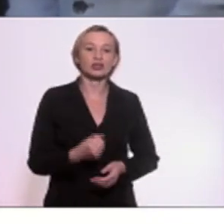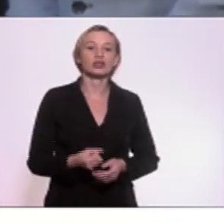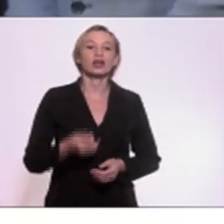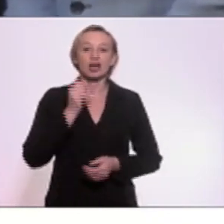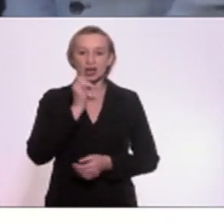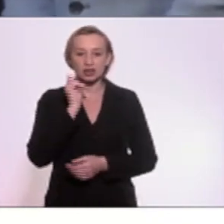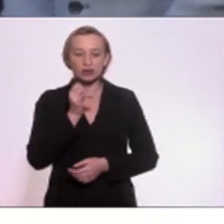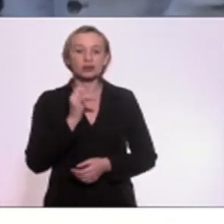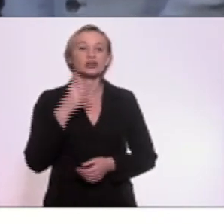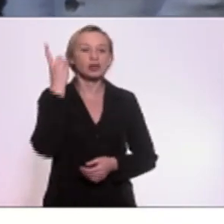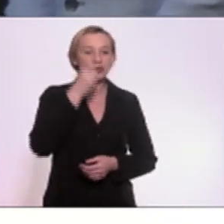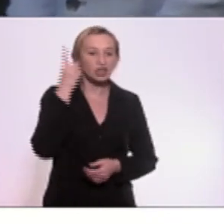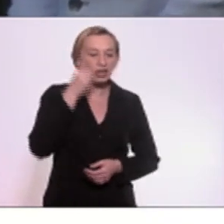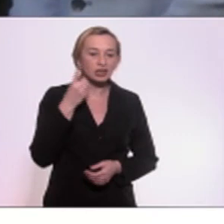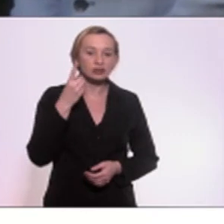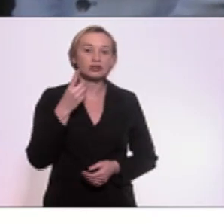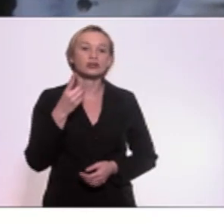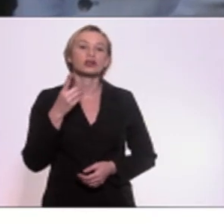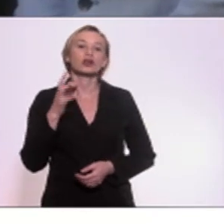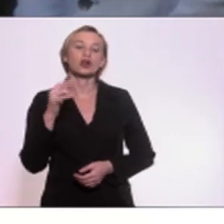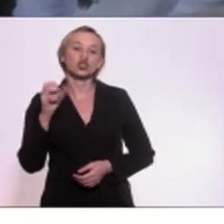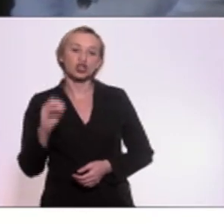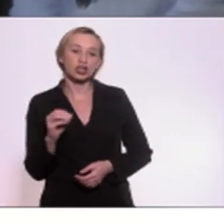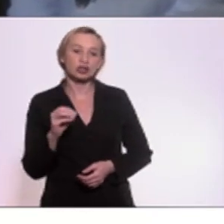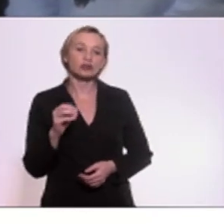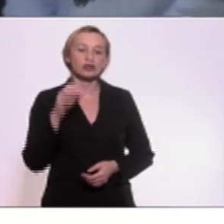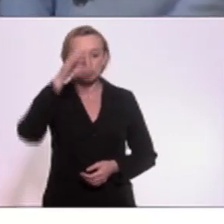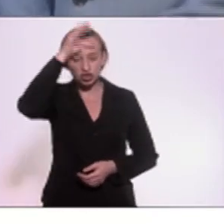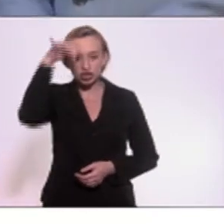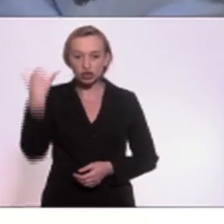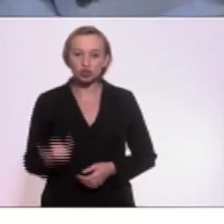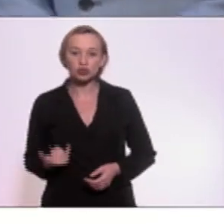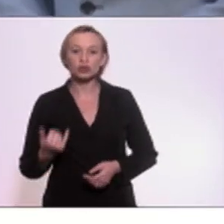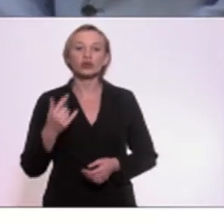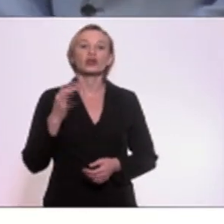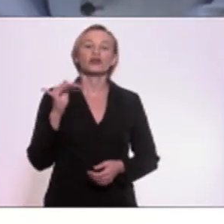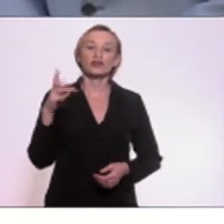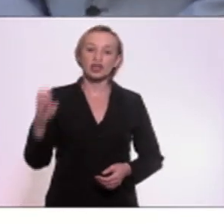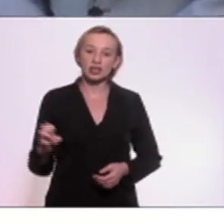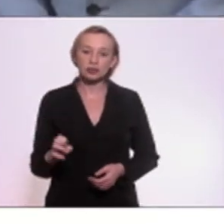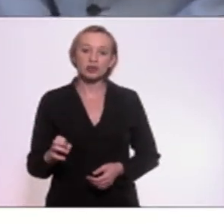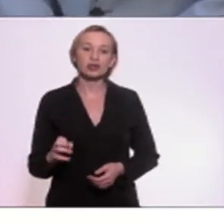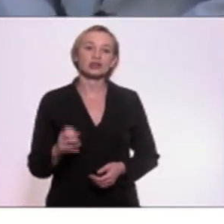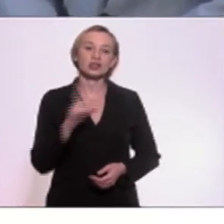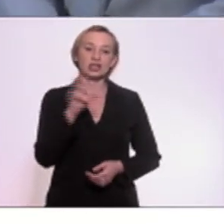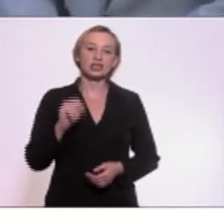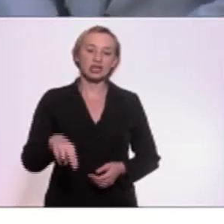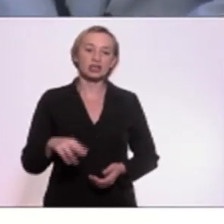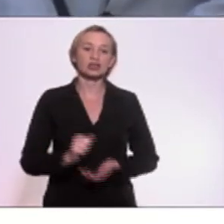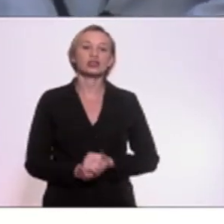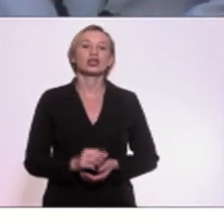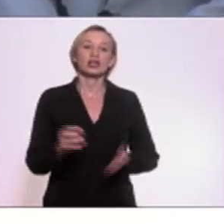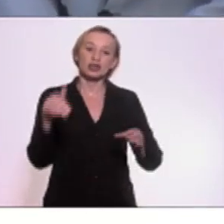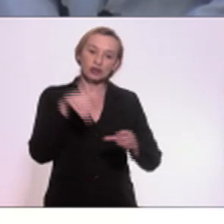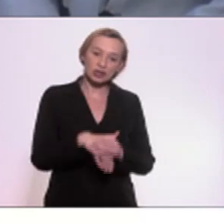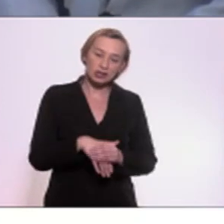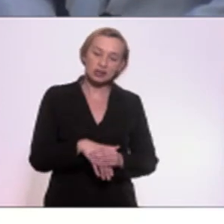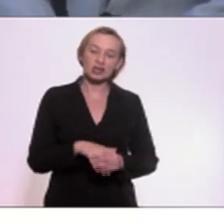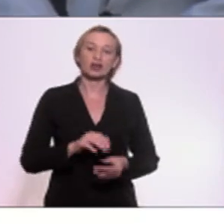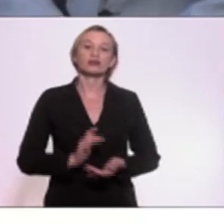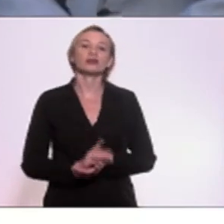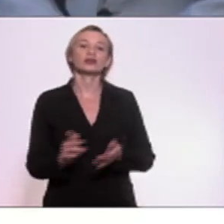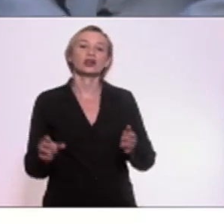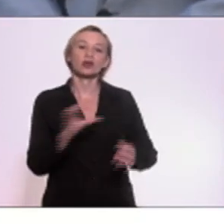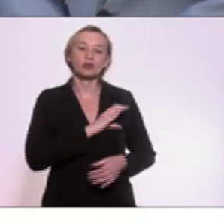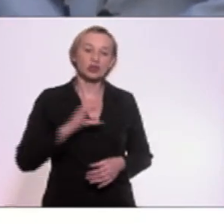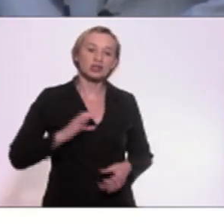Relatores, deputados Rogério Lisboa, Tia Ju, Milton Rangel, Felipe Soares, Tia Ju e Zeidan Lula. Em votação, parecida à